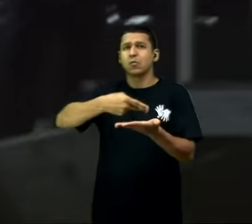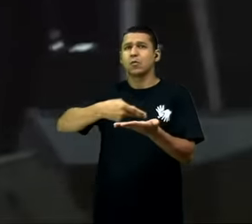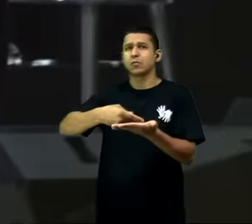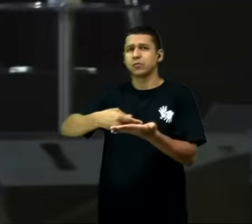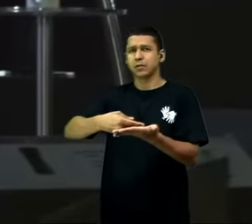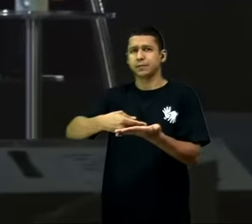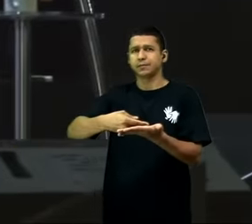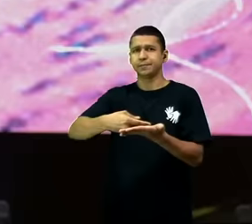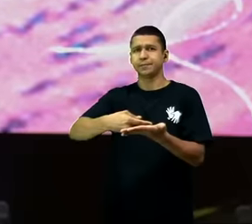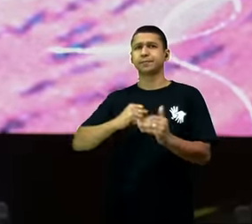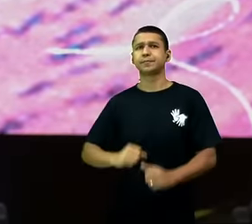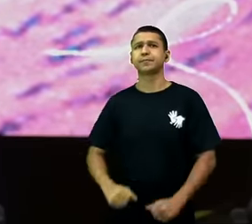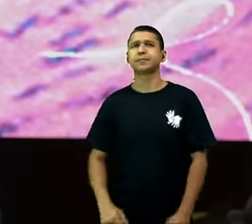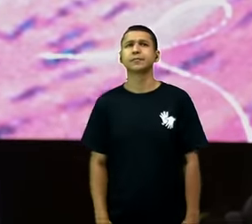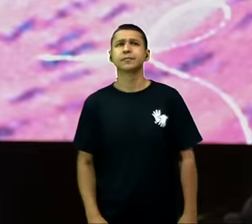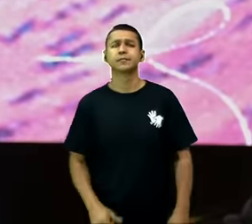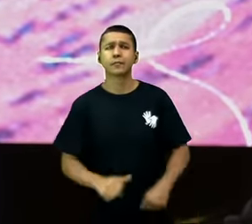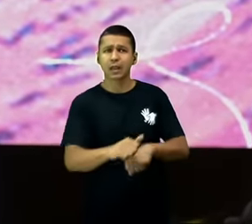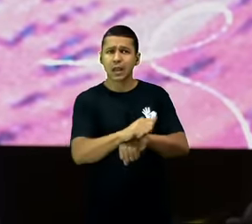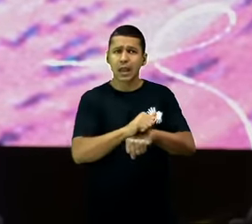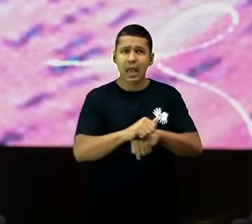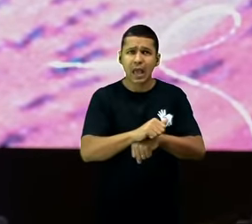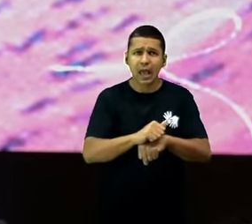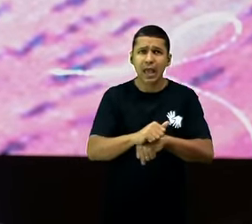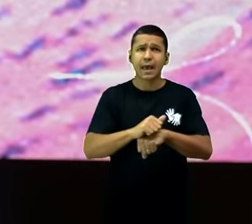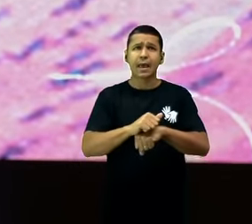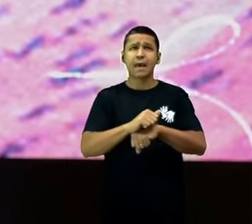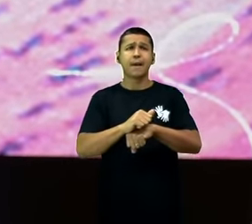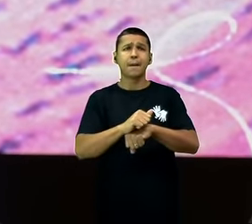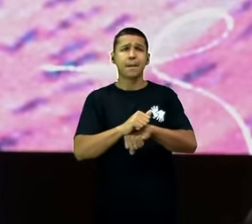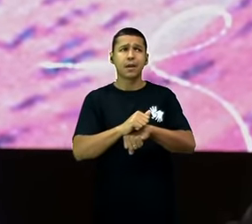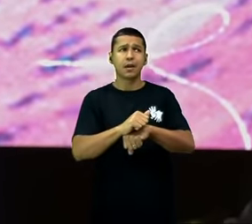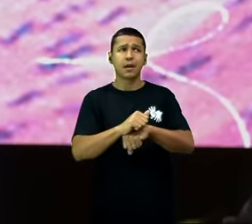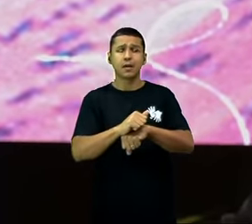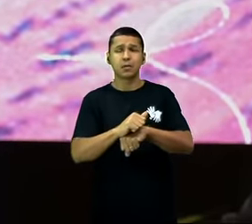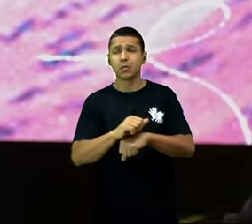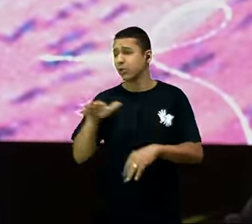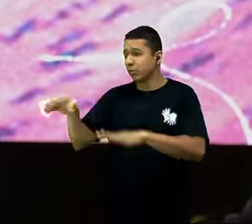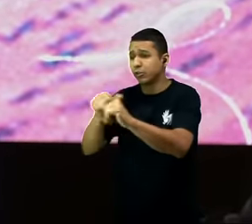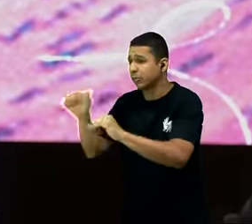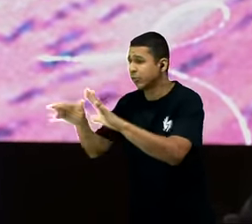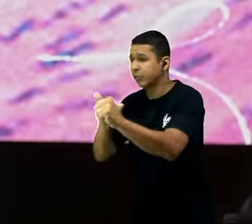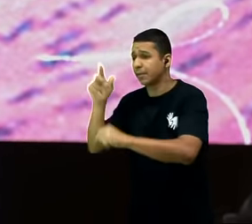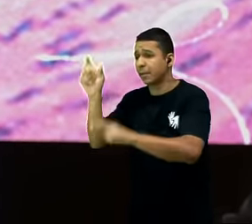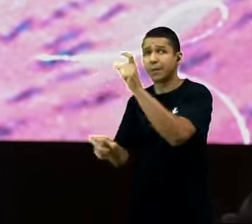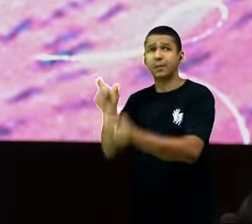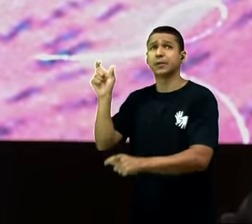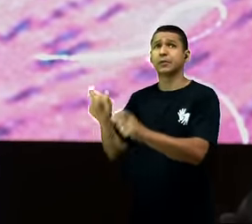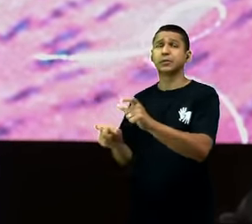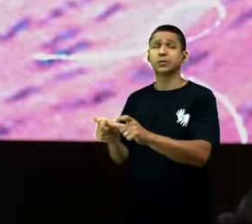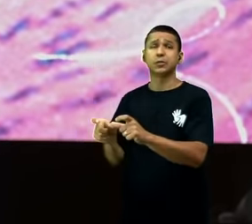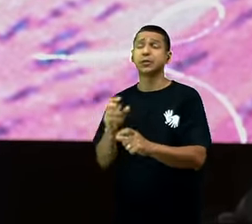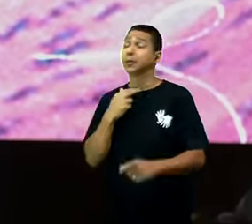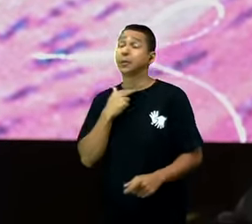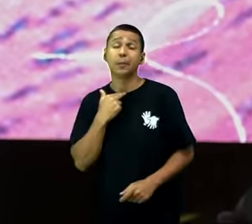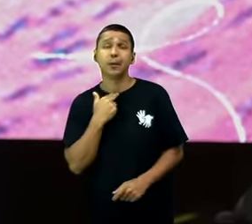irmão. Abraão não poderia envolver outras pessoas na caminhada. Guarda isso com você no teu